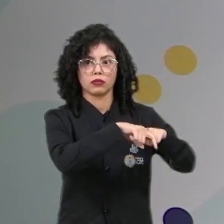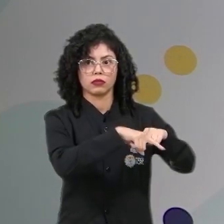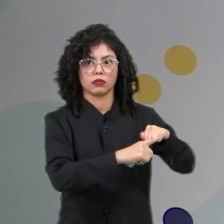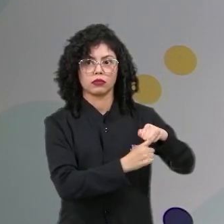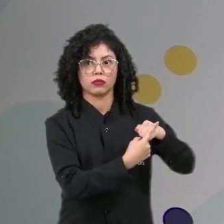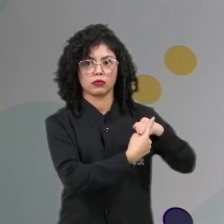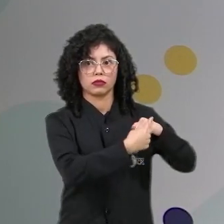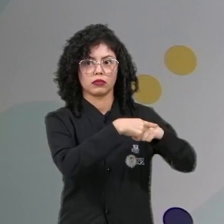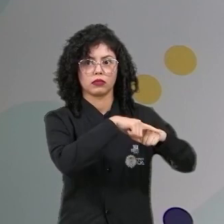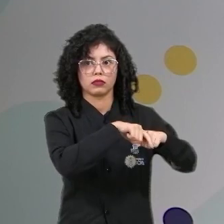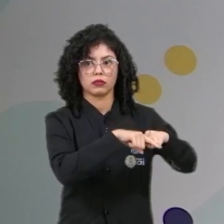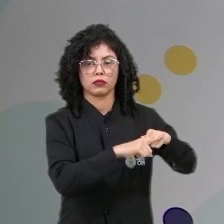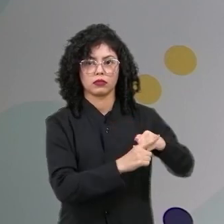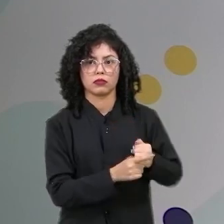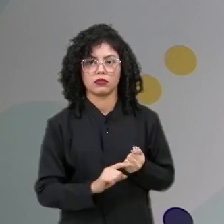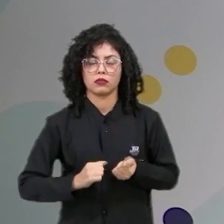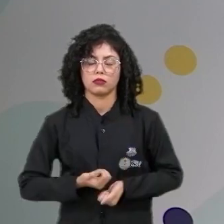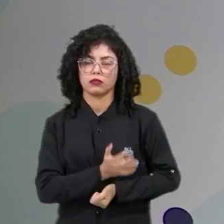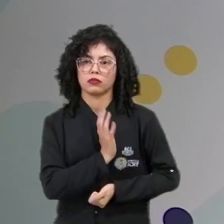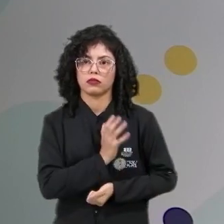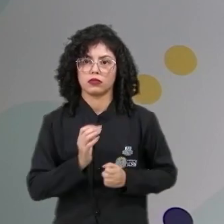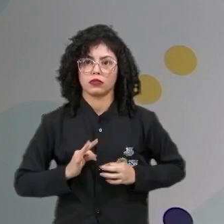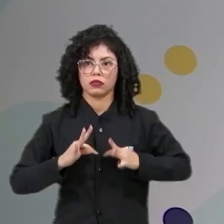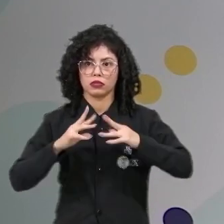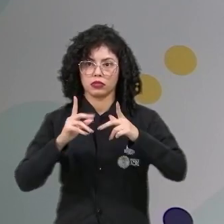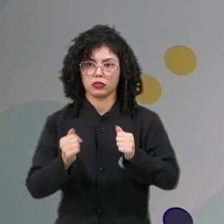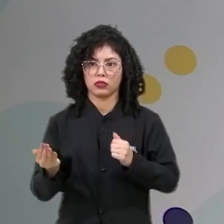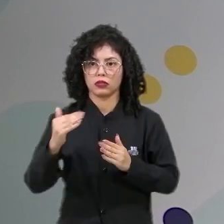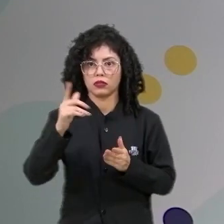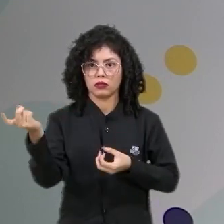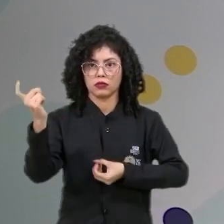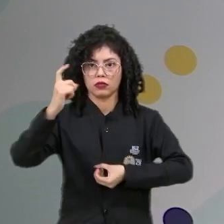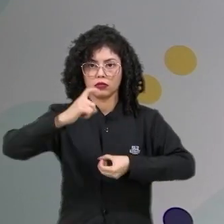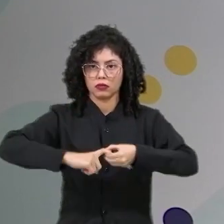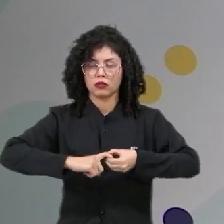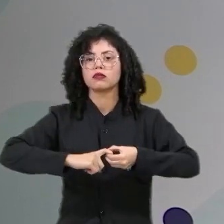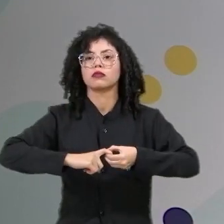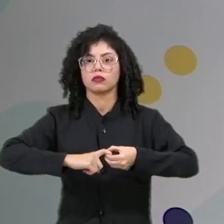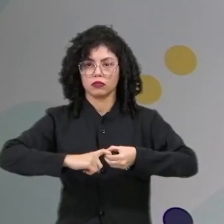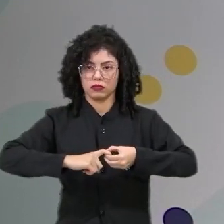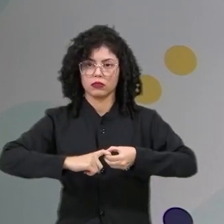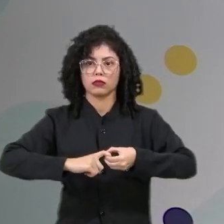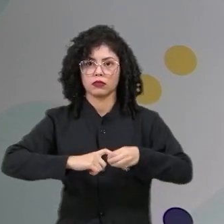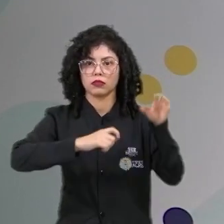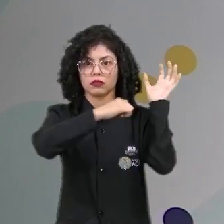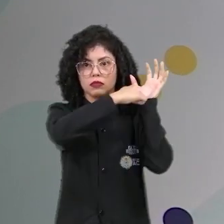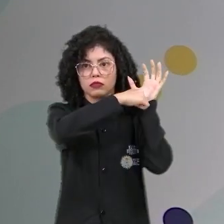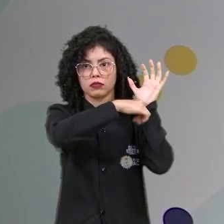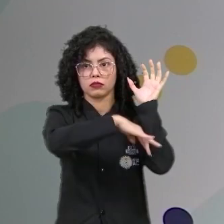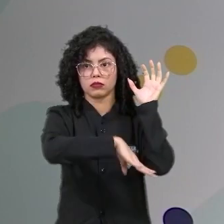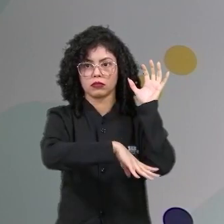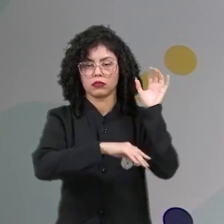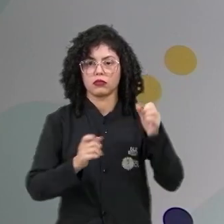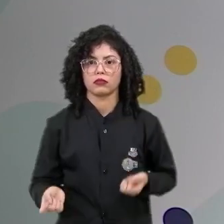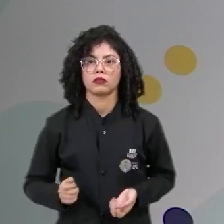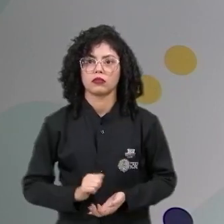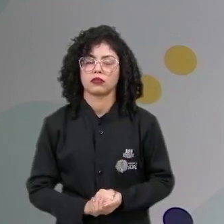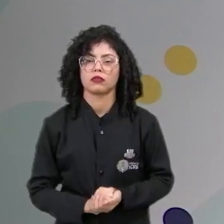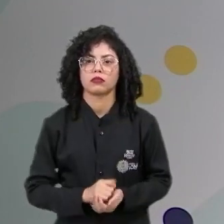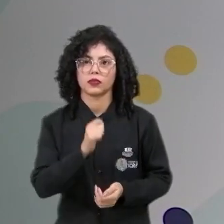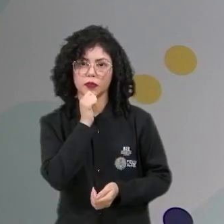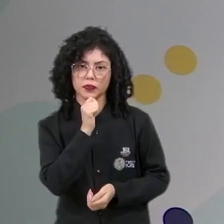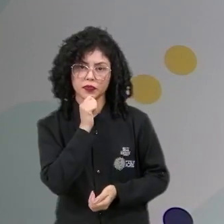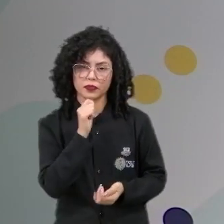é distribuído por todo o nosso coração. E aí ele volta pelas veias cavas ao nosso coração. Depois, nós temos